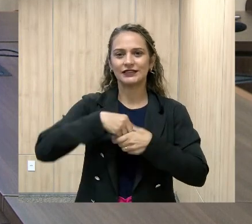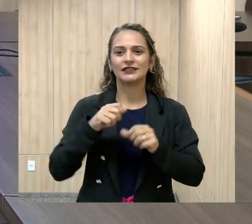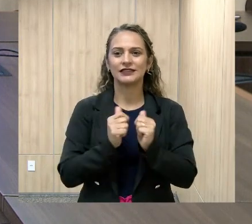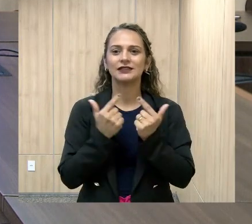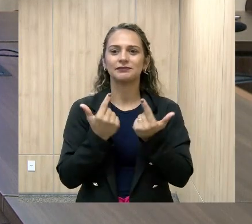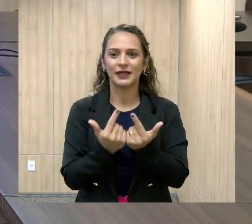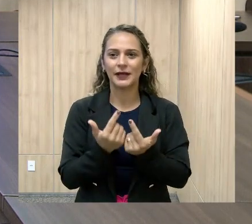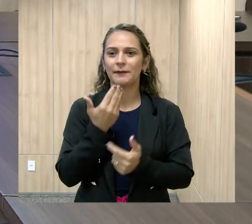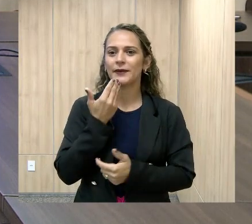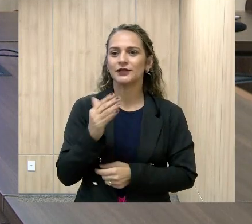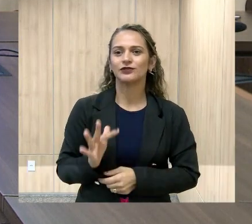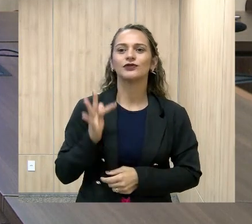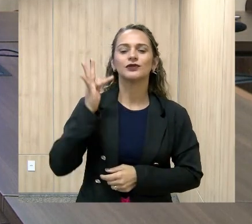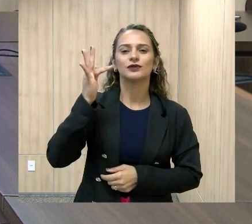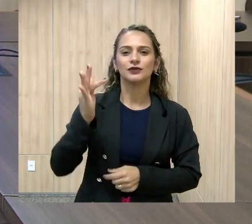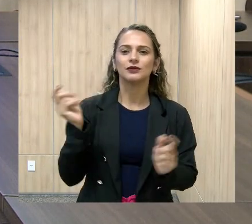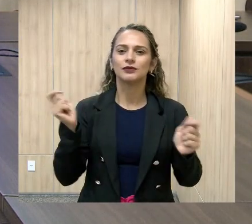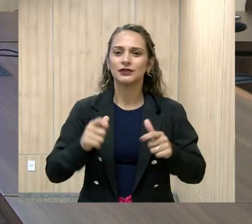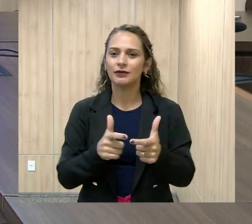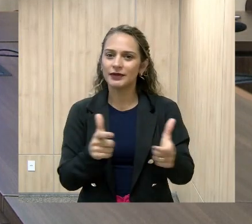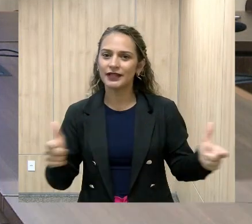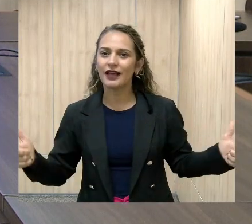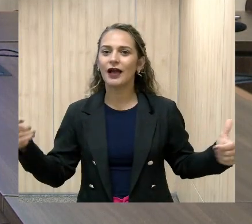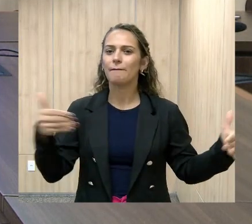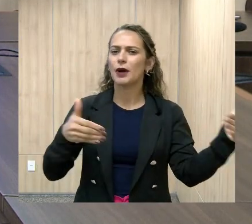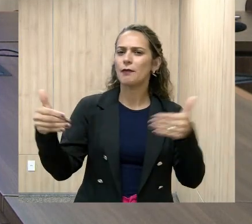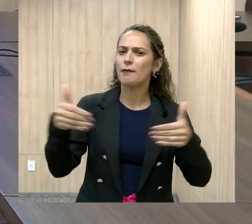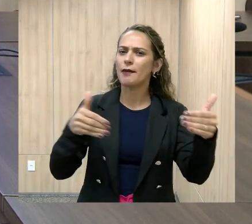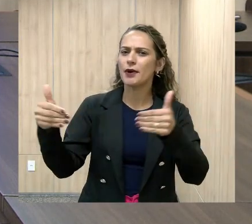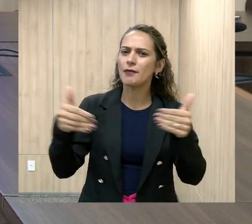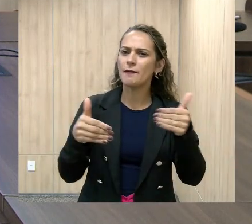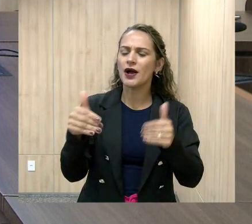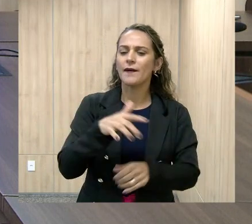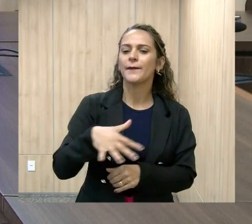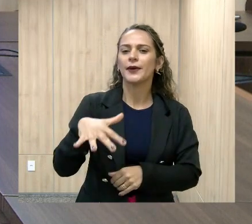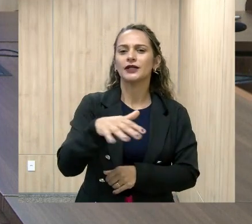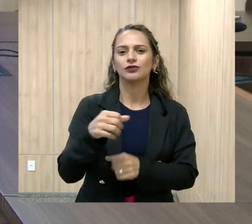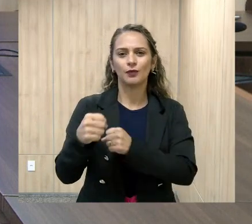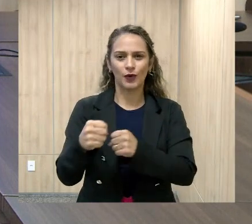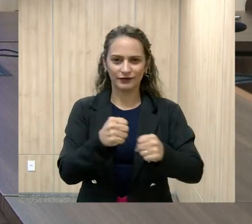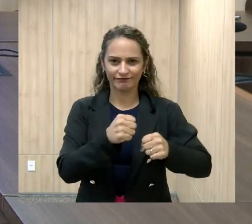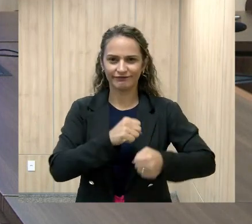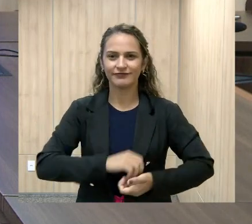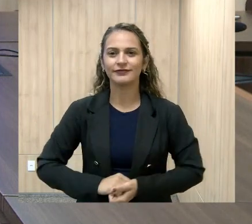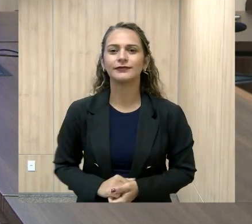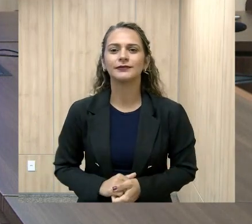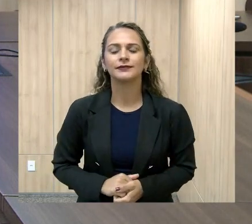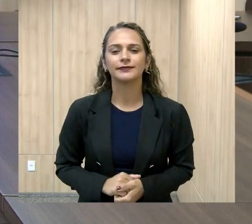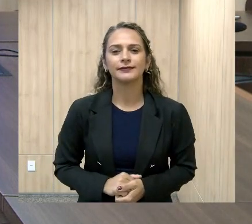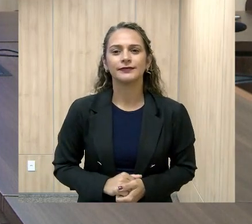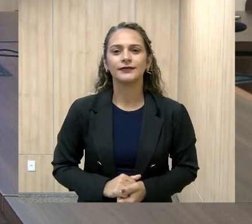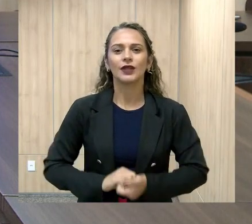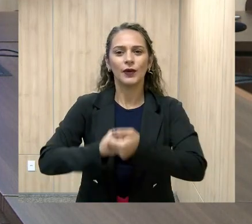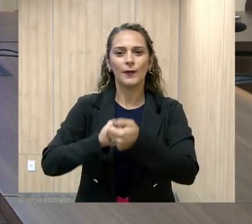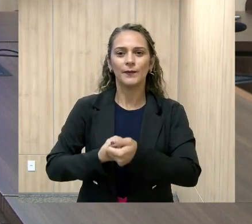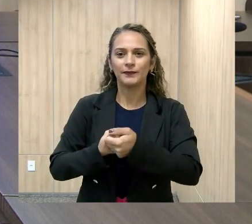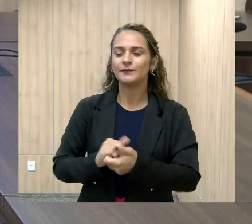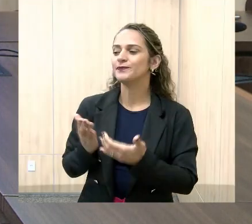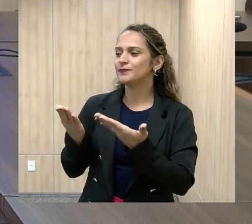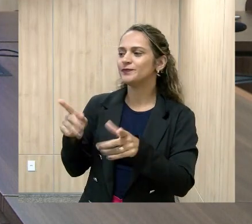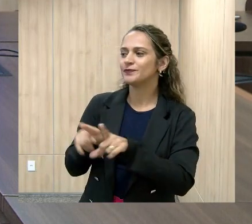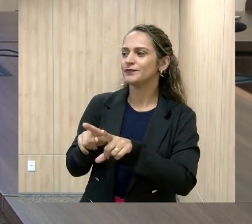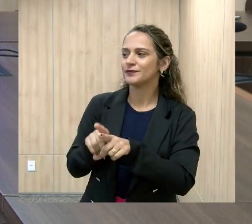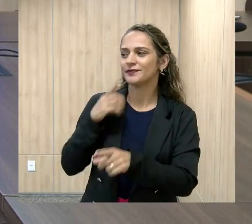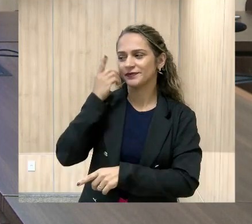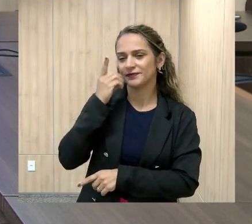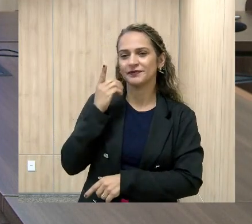dessa casa né e rogai que no futuro a gente possa ampliar a participação feminina nesse espaço de poder cumprimento o meu colega